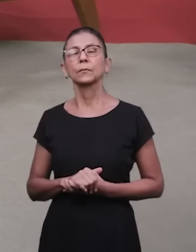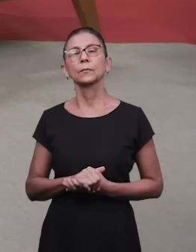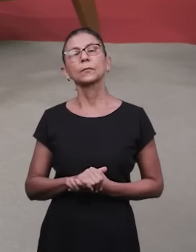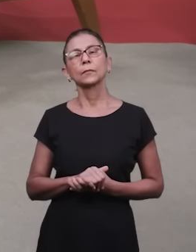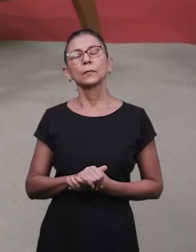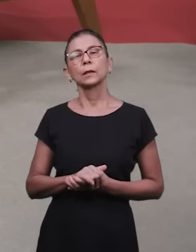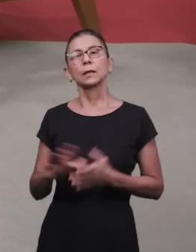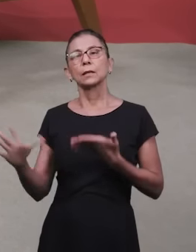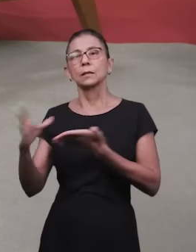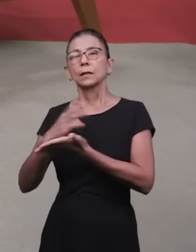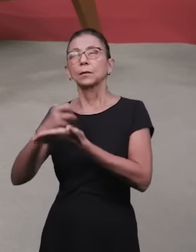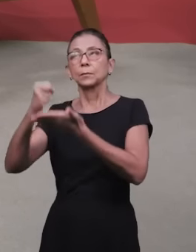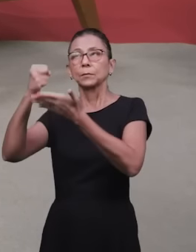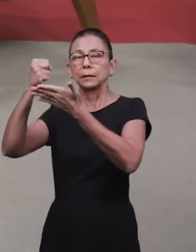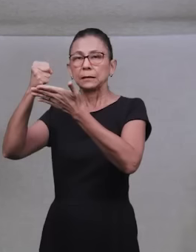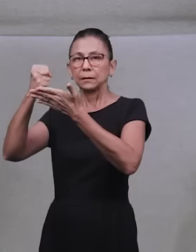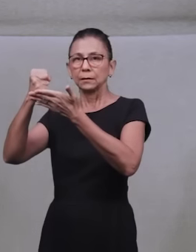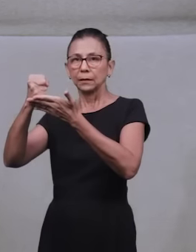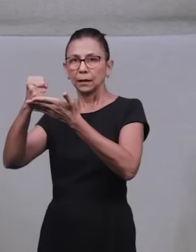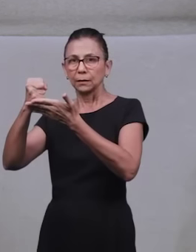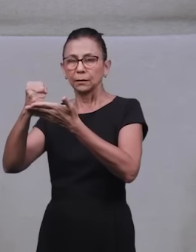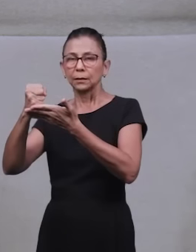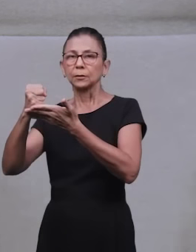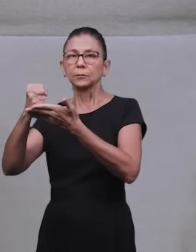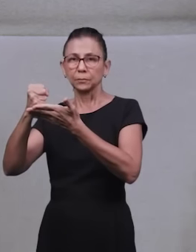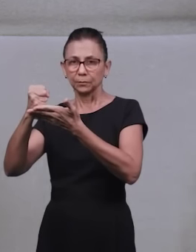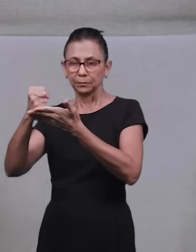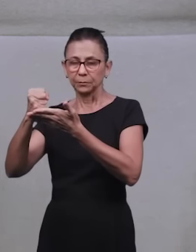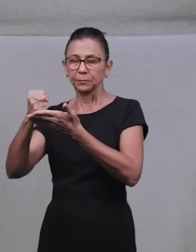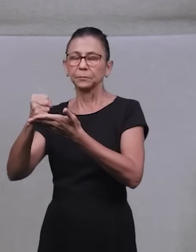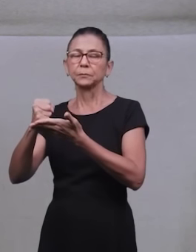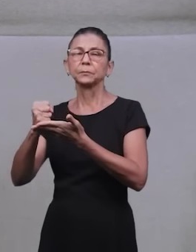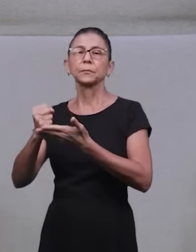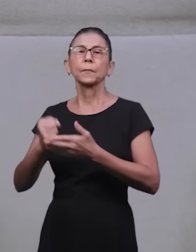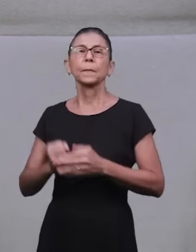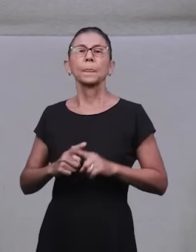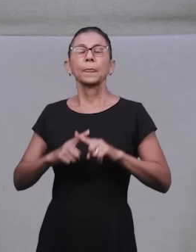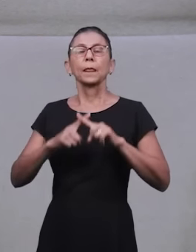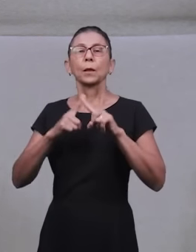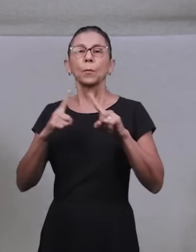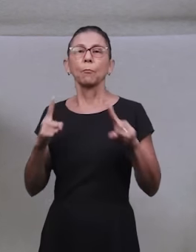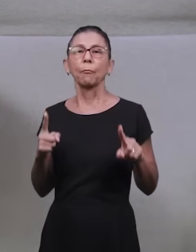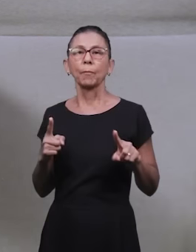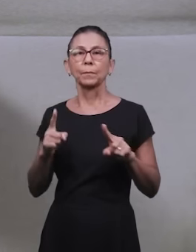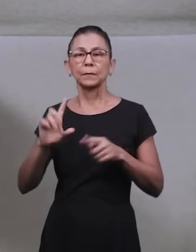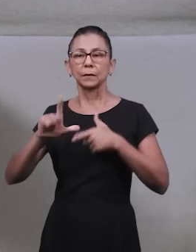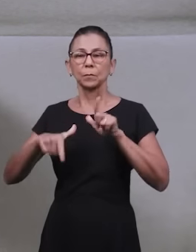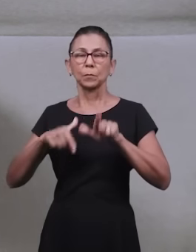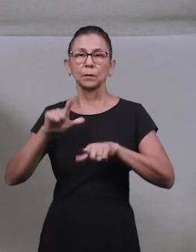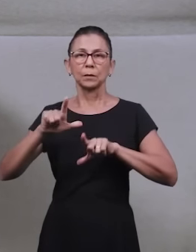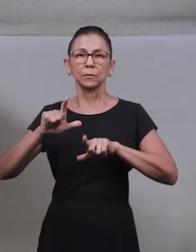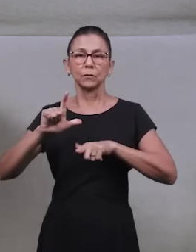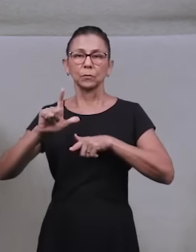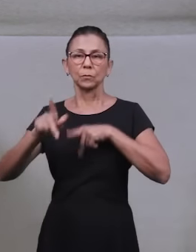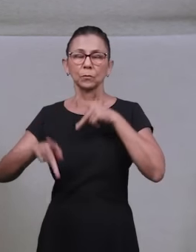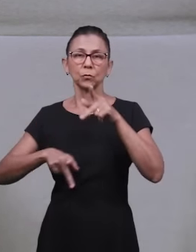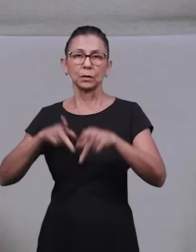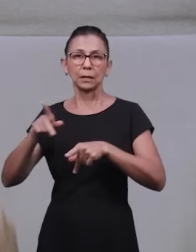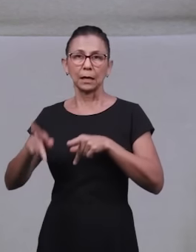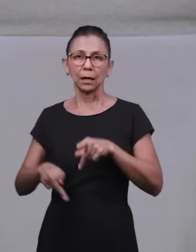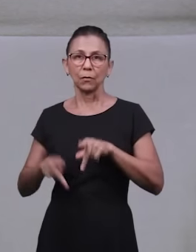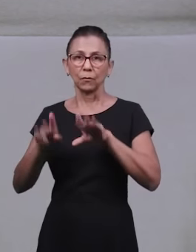é uma observação muito importante para a igreja que ainda está aqui, que sai